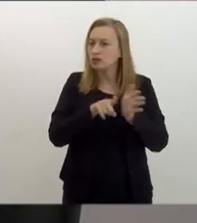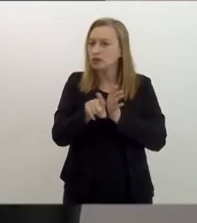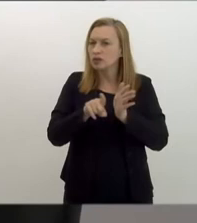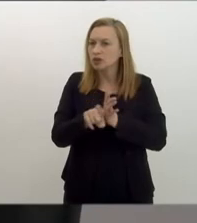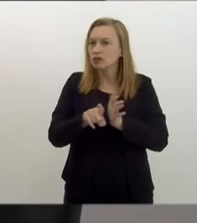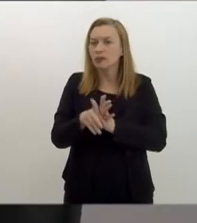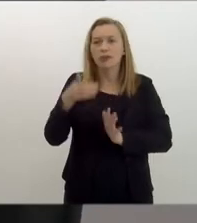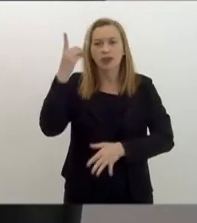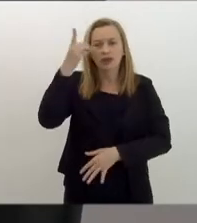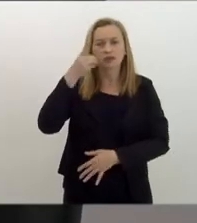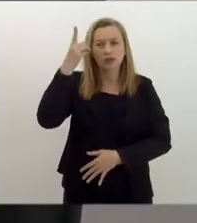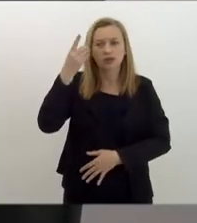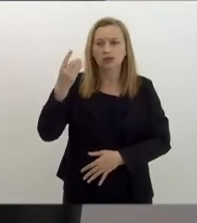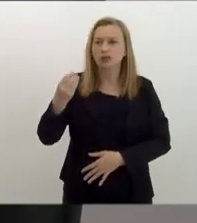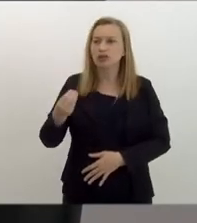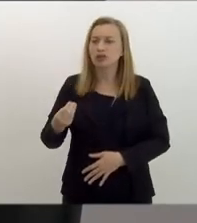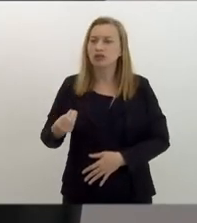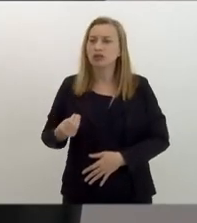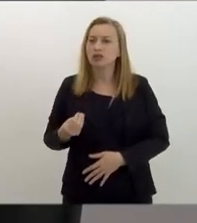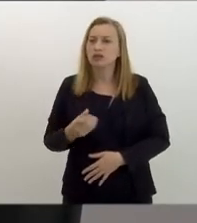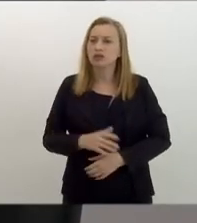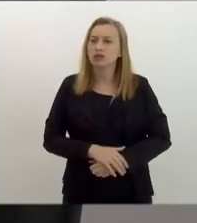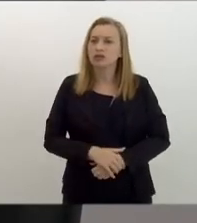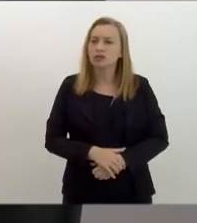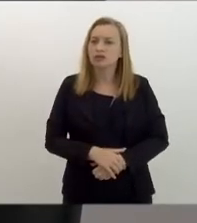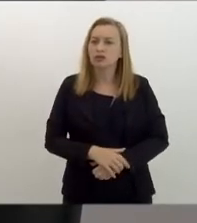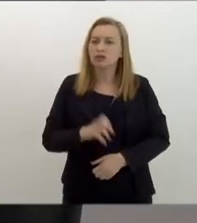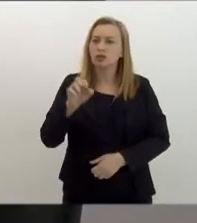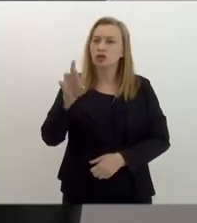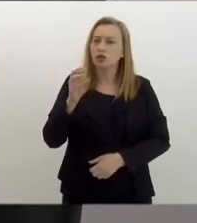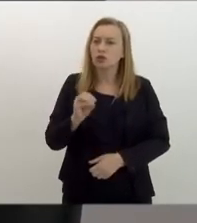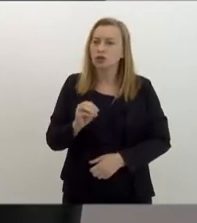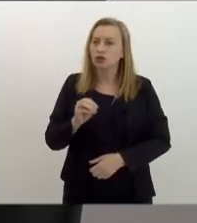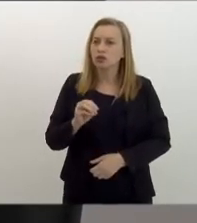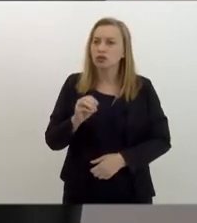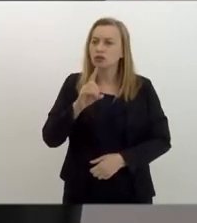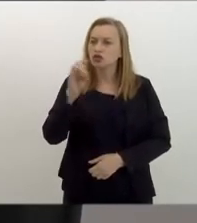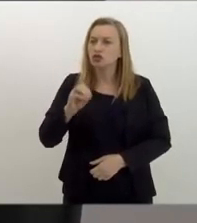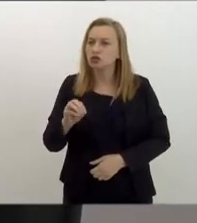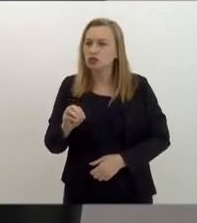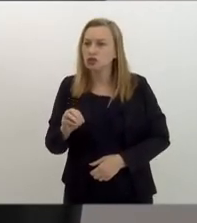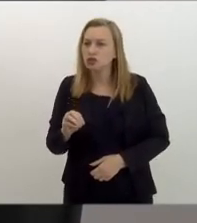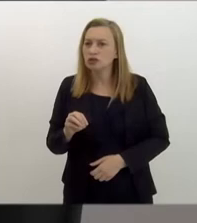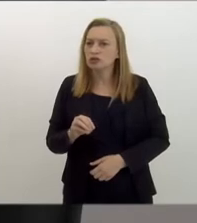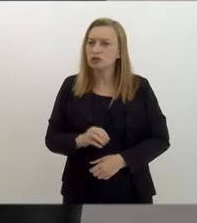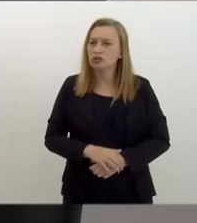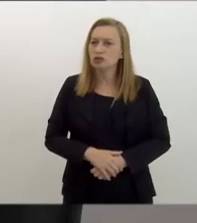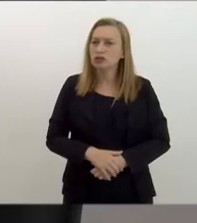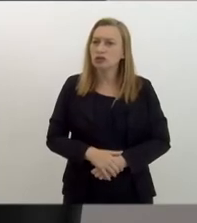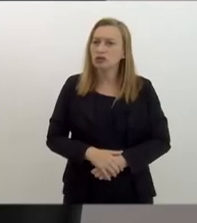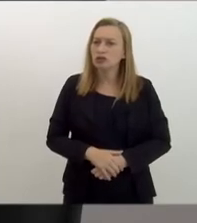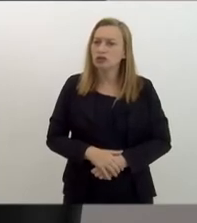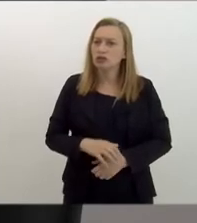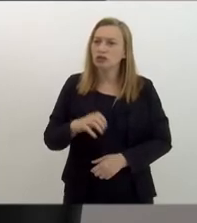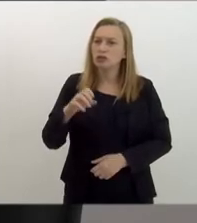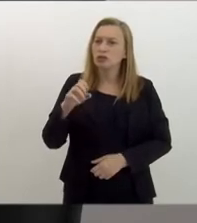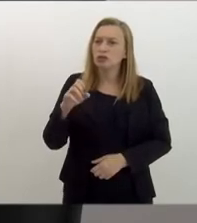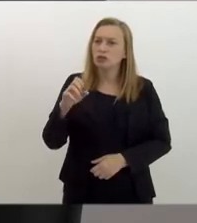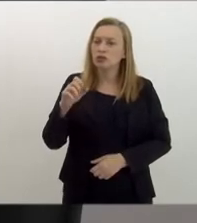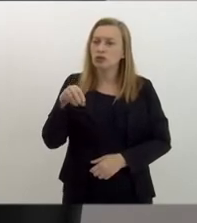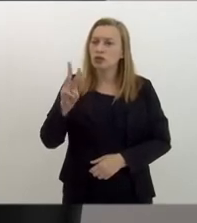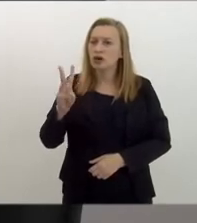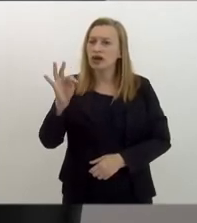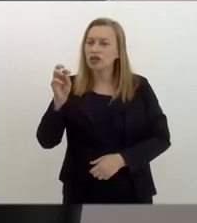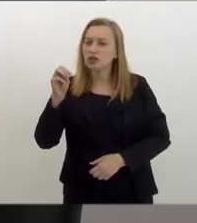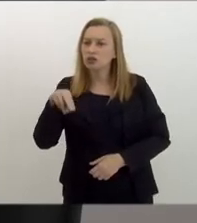os deputados presentes Deputado Eurico Dionísio Wellington